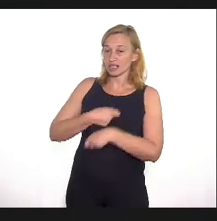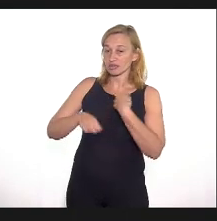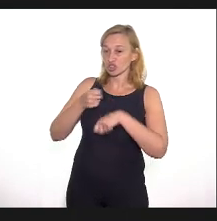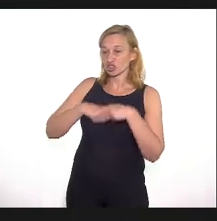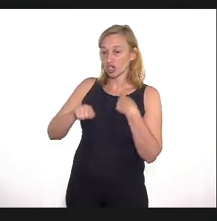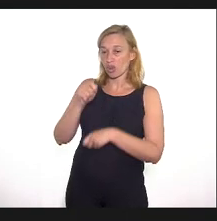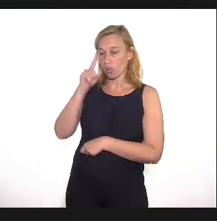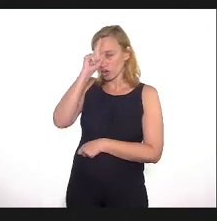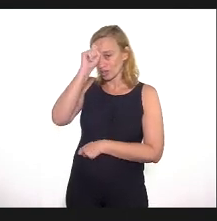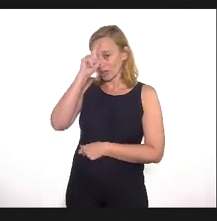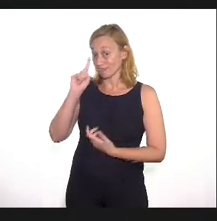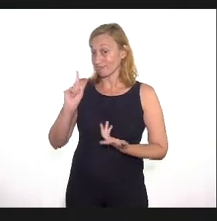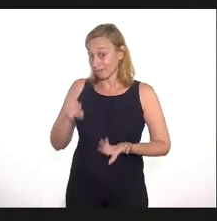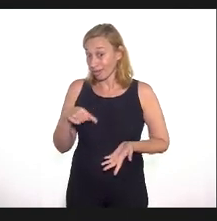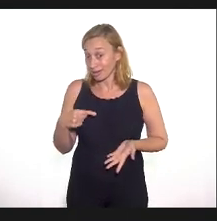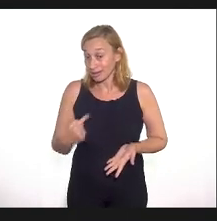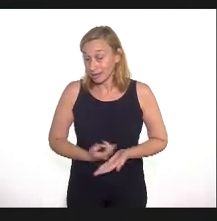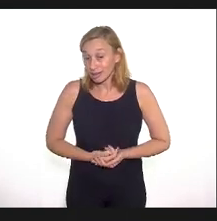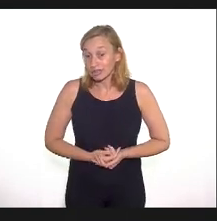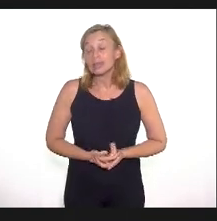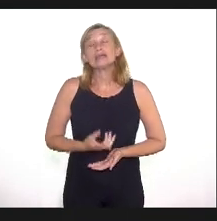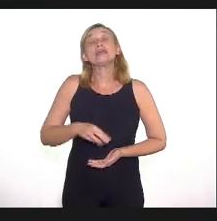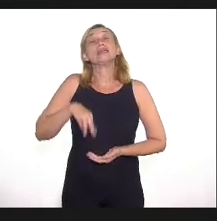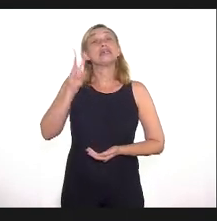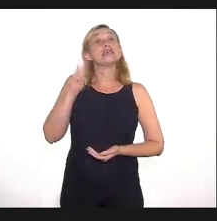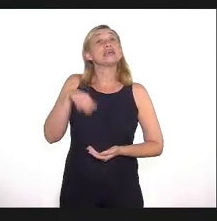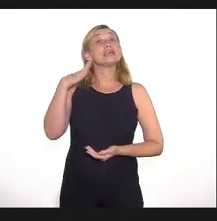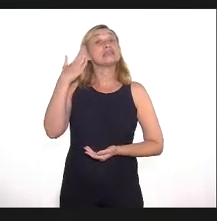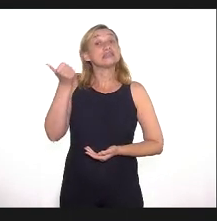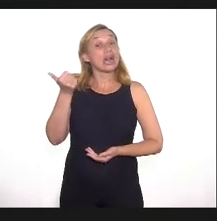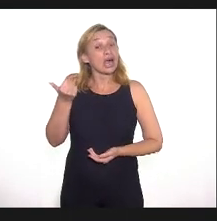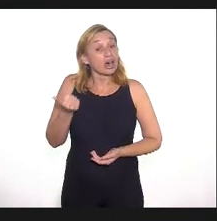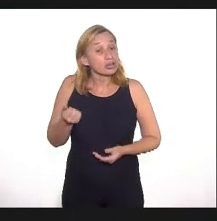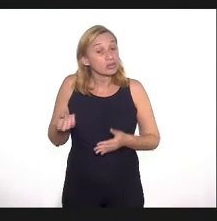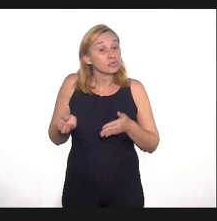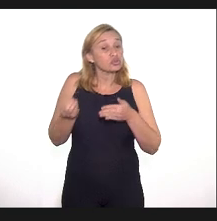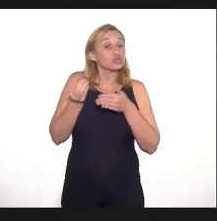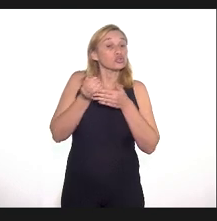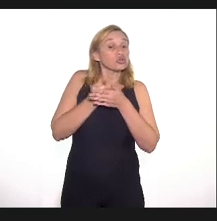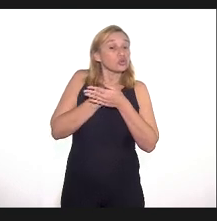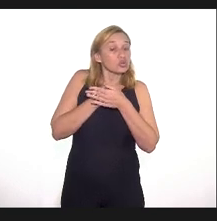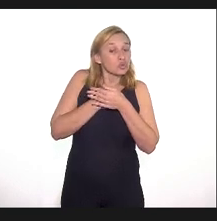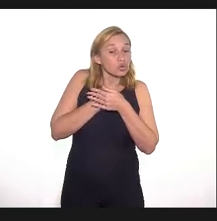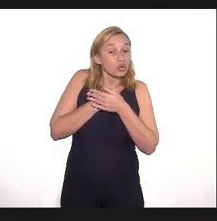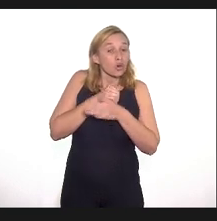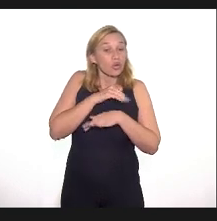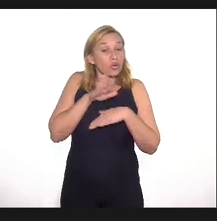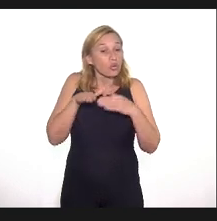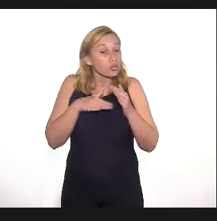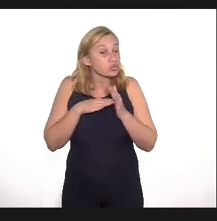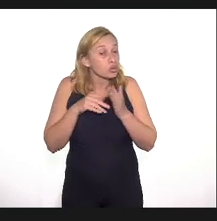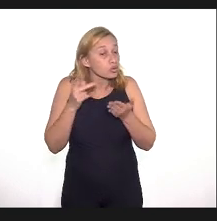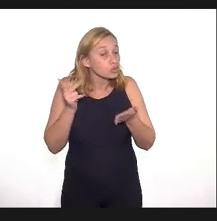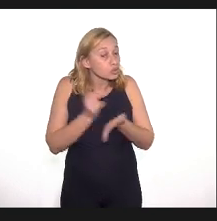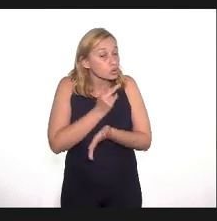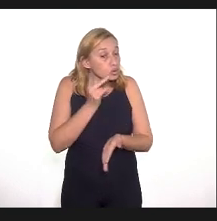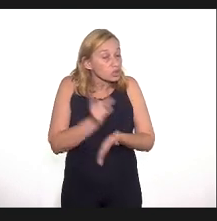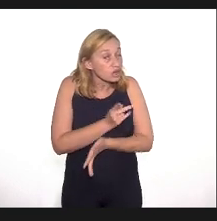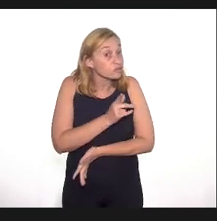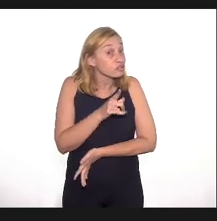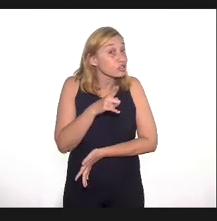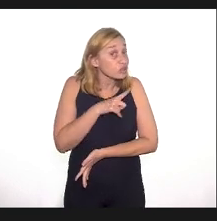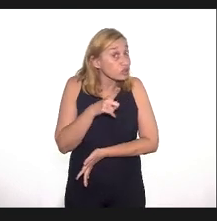hospital, né? E que, quem sabe, né, por trás disso, com todas as falcatruas que